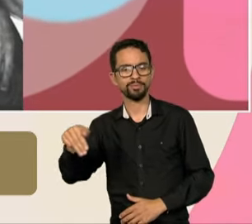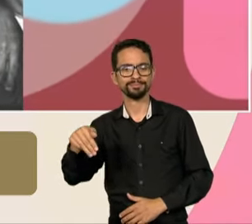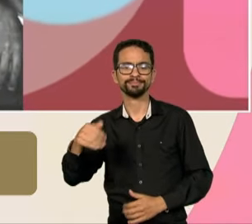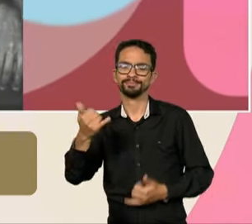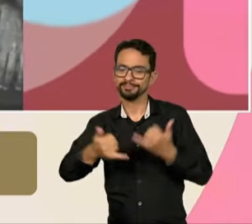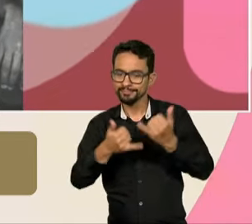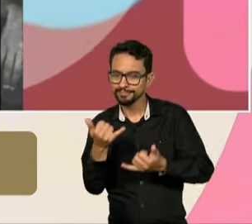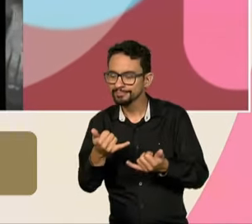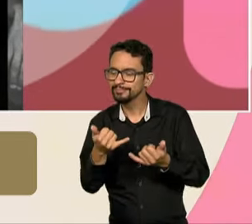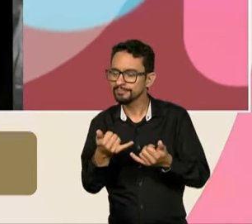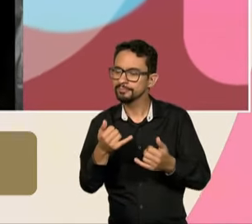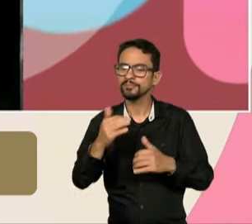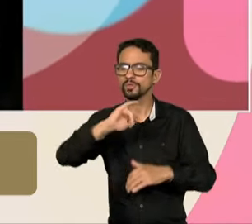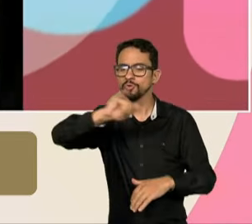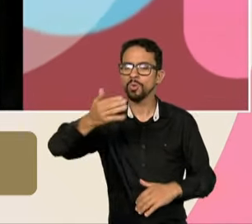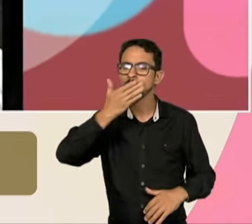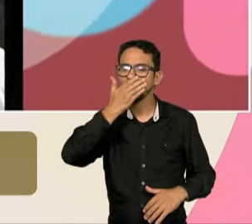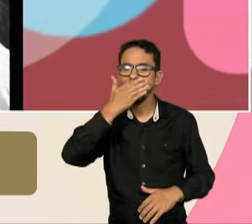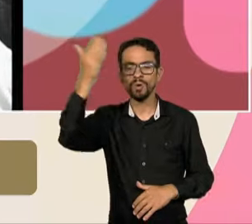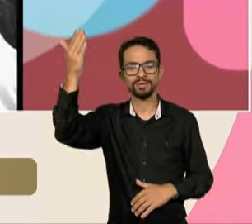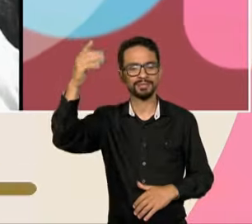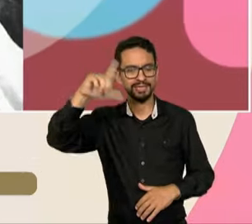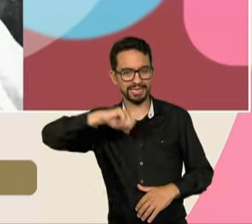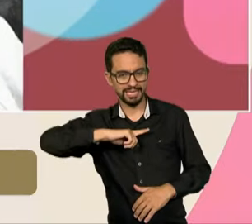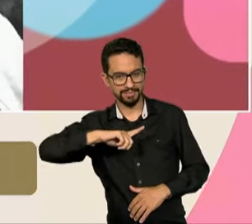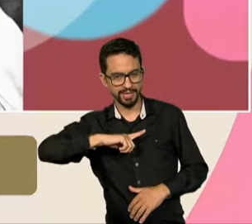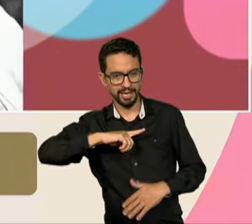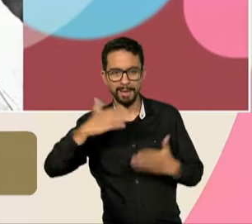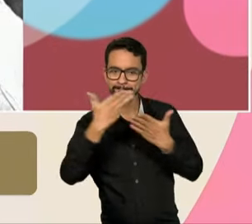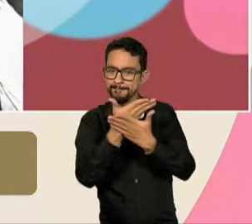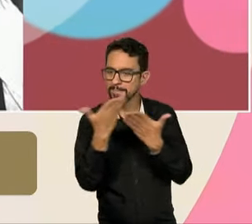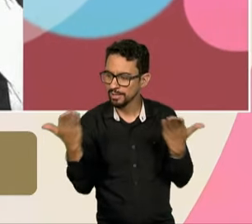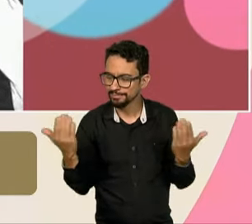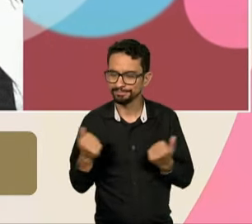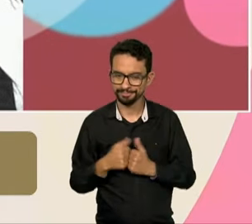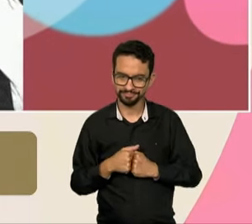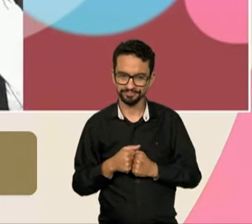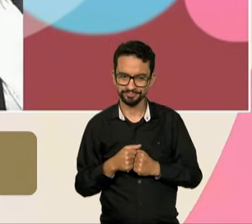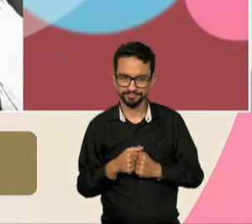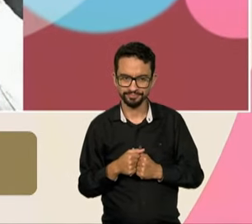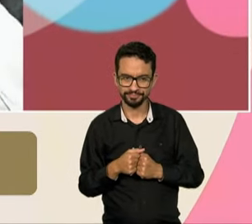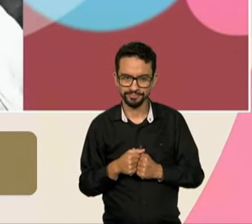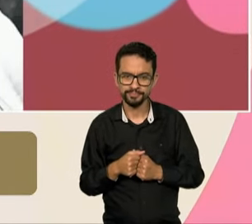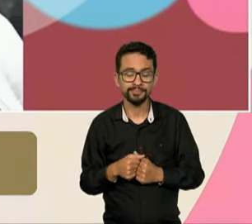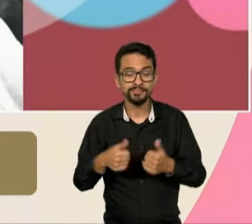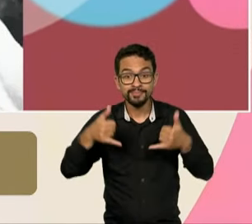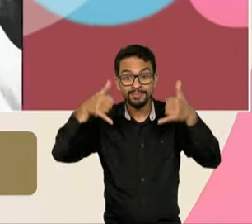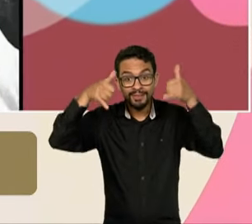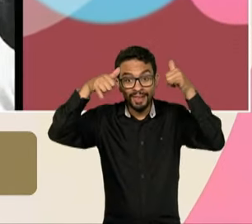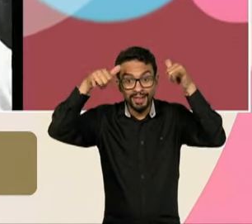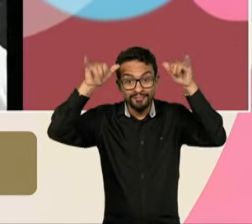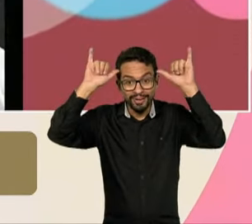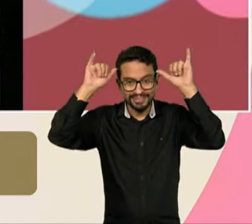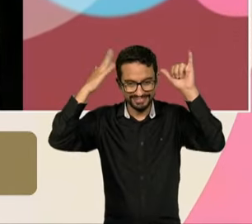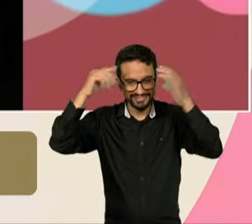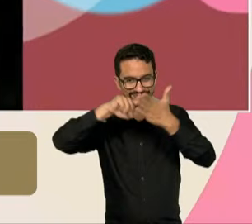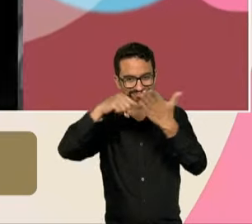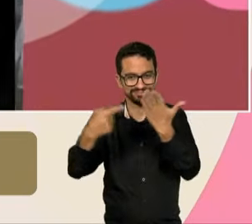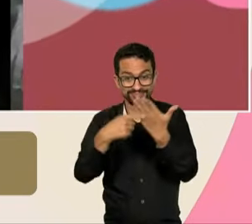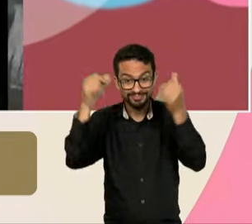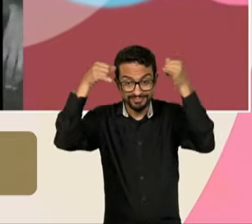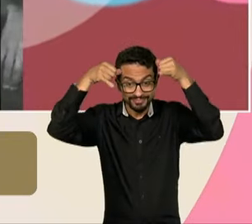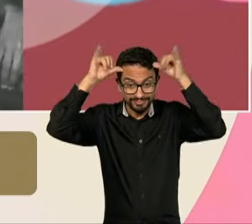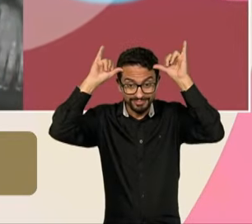Jô Soares cantar, eu fui como compositor aparecendo assim. Mas... vacas magérrimas, tempos